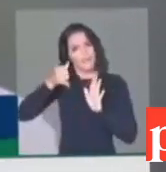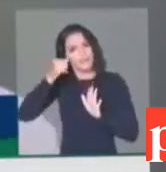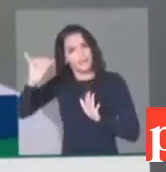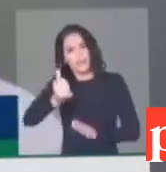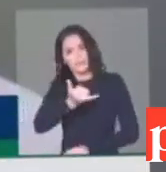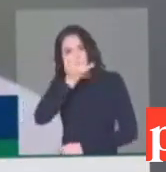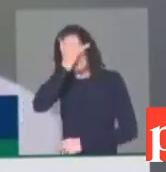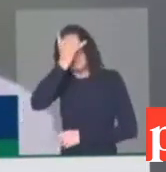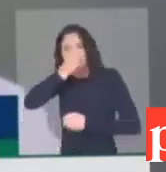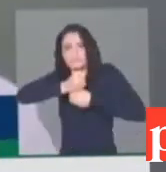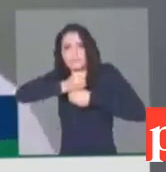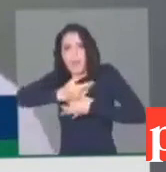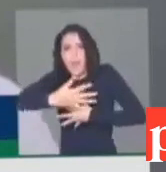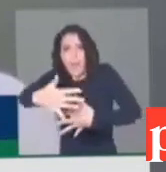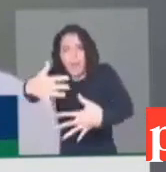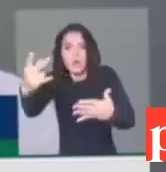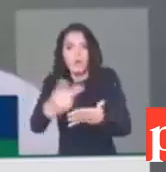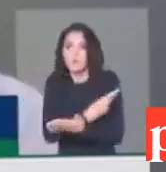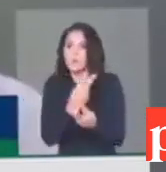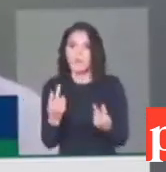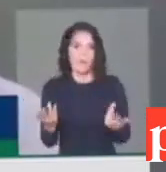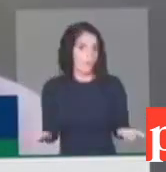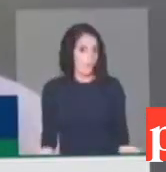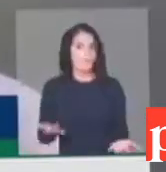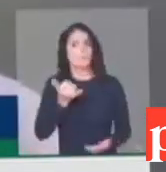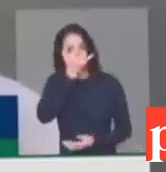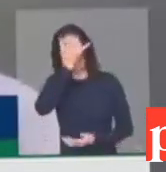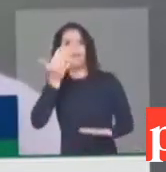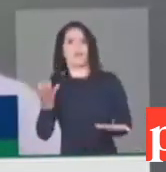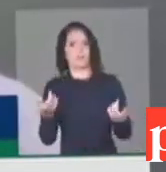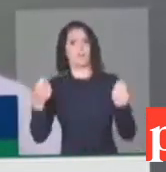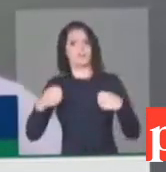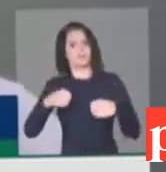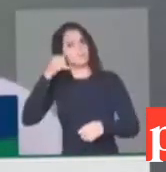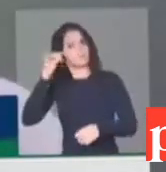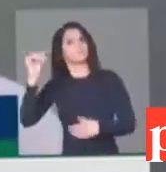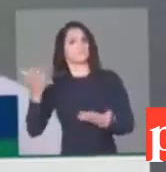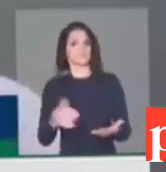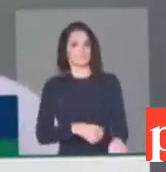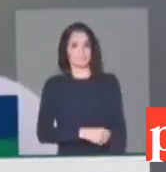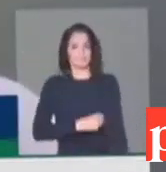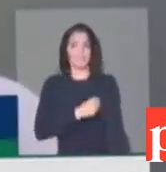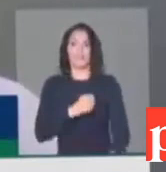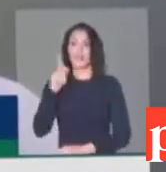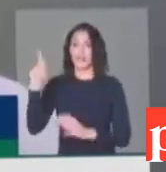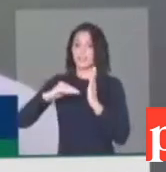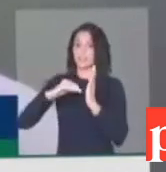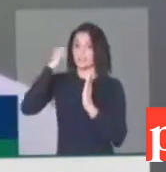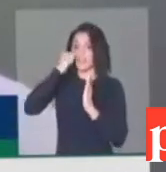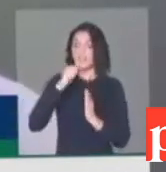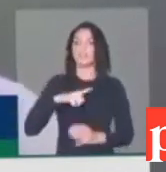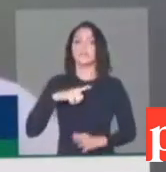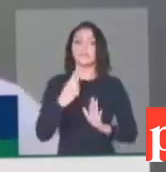ambientais. Presidente, é importante ressaltar que nós temos no Senado três projetos de lei que